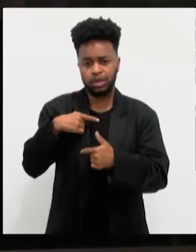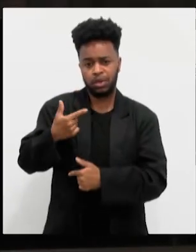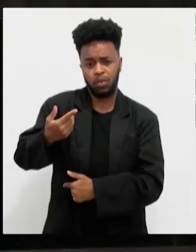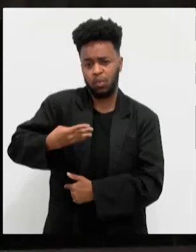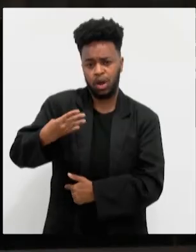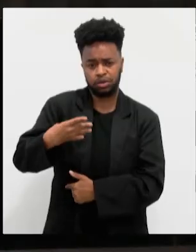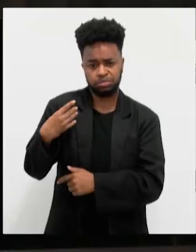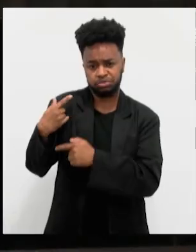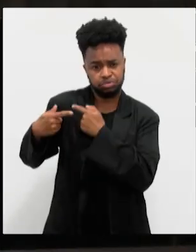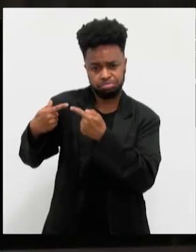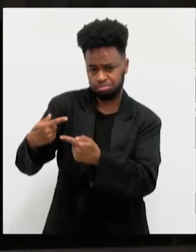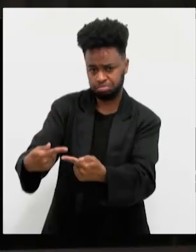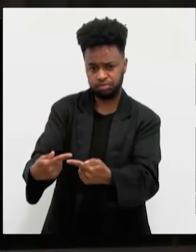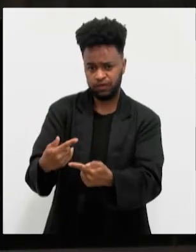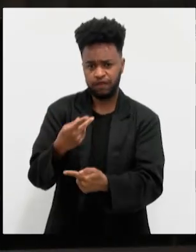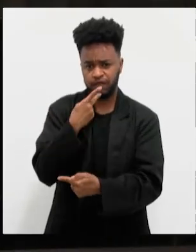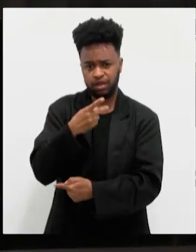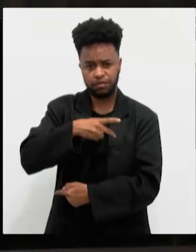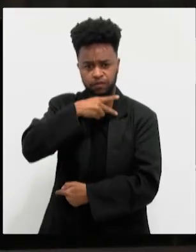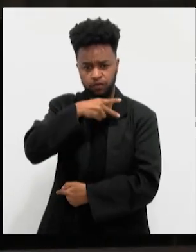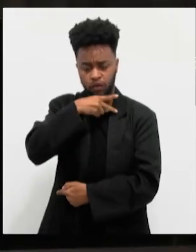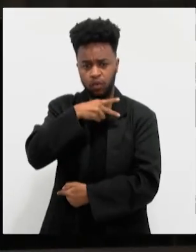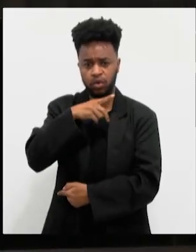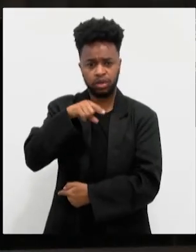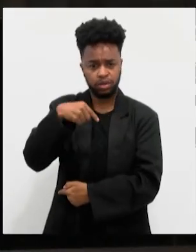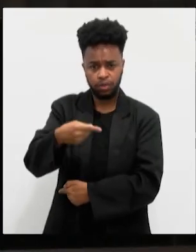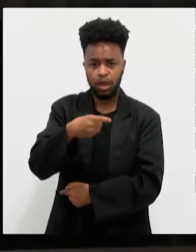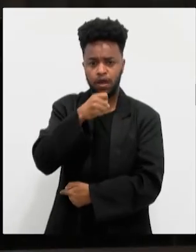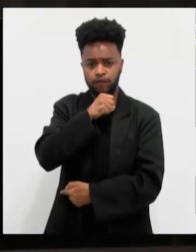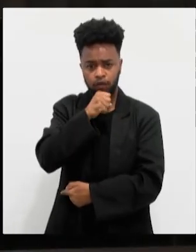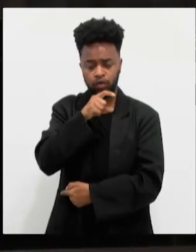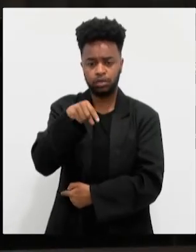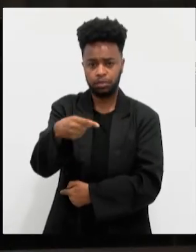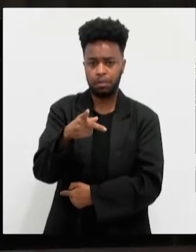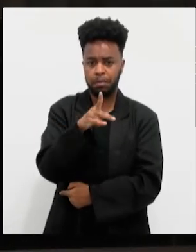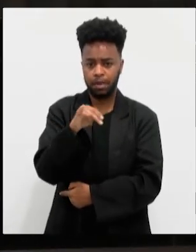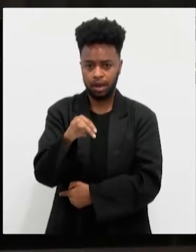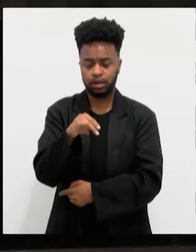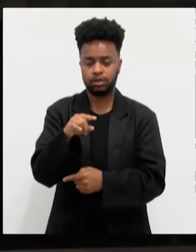bisavós, etc. Ele fala bisavô, vem do bisavô, do avô, do pai, do filho.